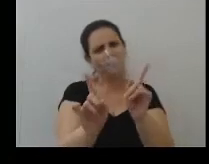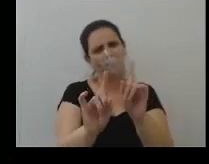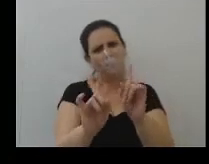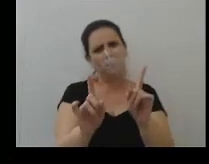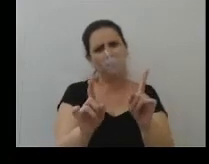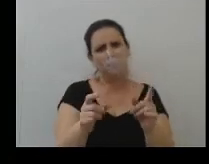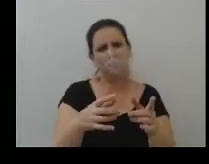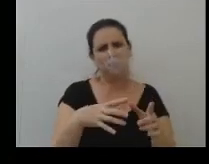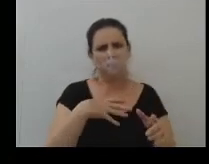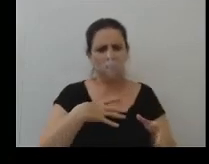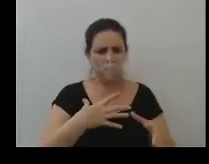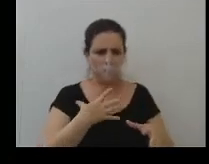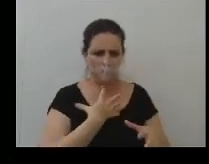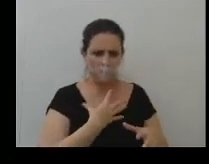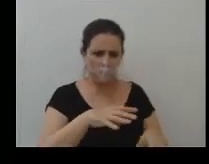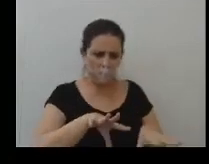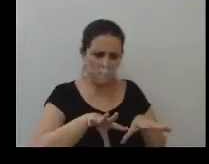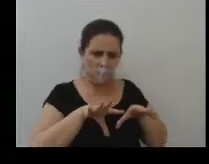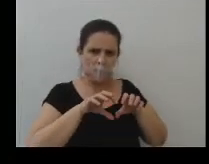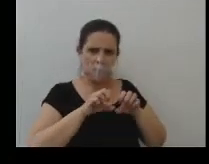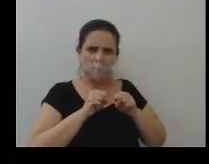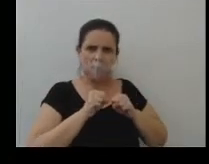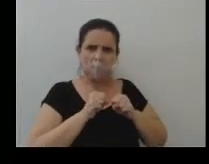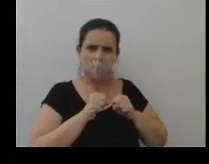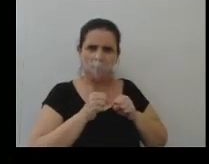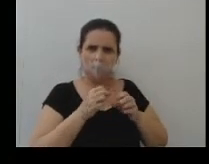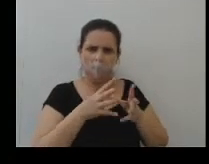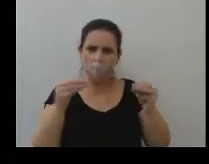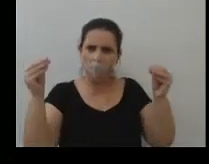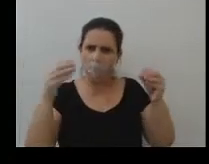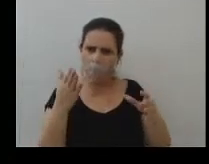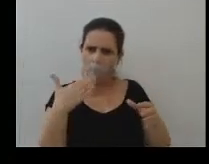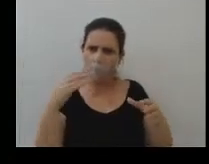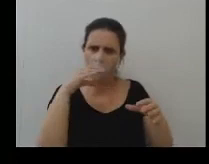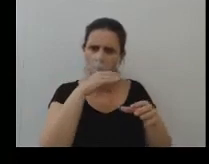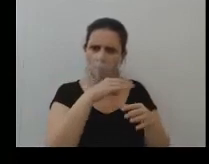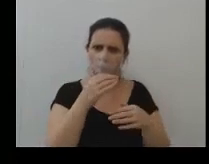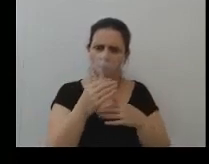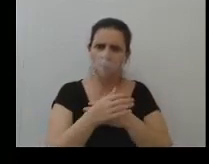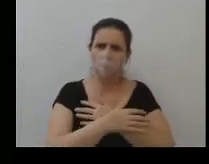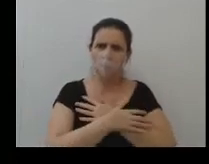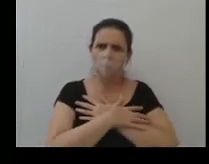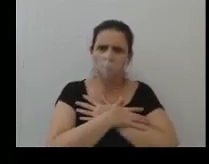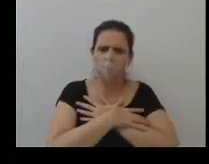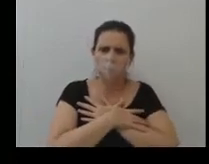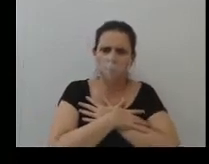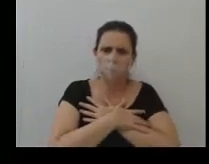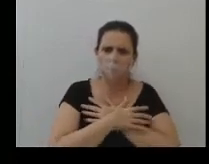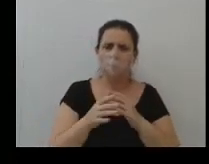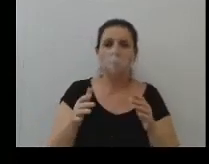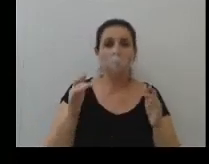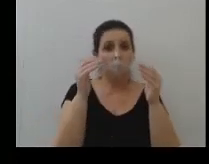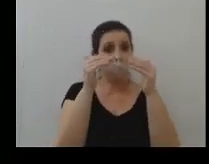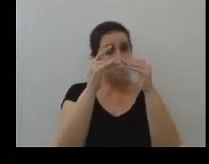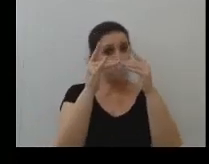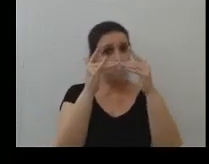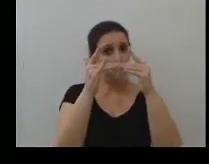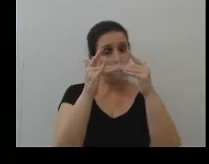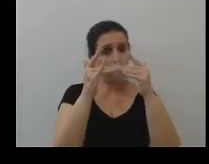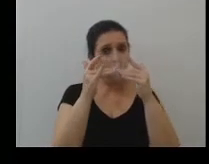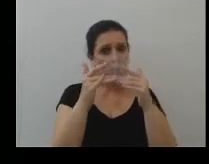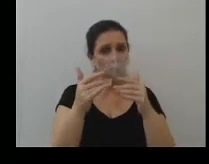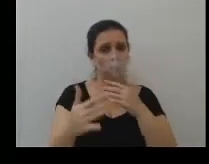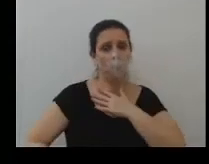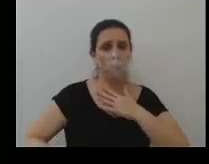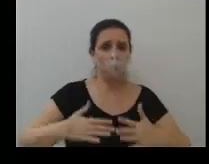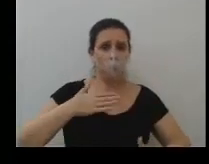Se meu calor é absorvido, eu estou sentindo frio de todo jeito. Opa, bati aqui. Está em contato direto com o corpo